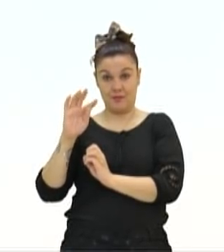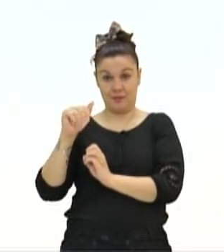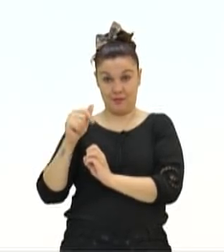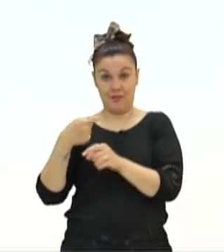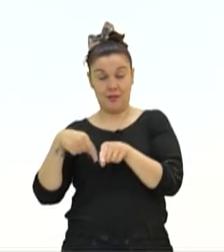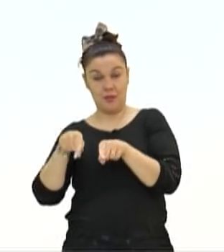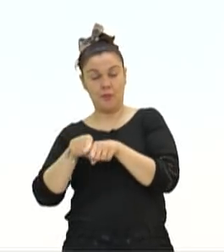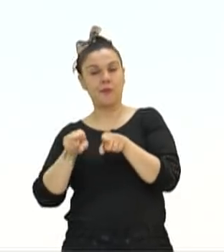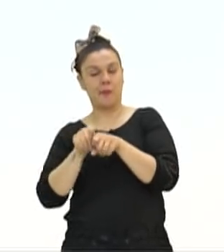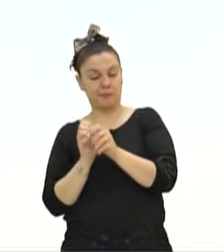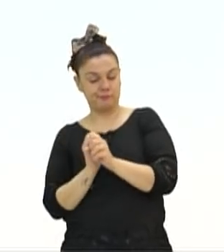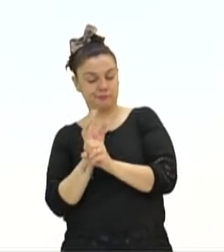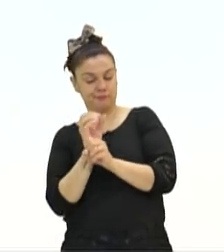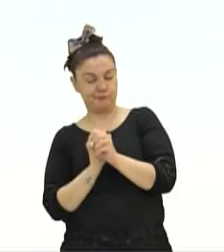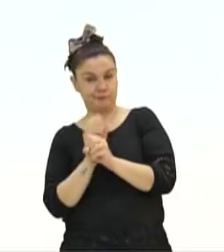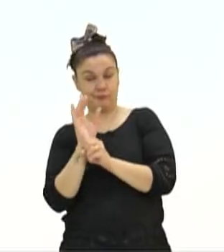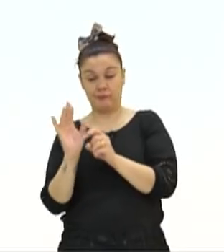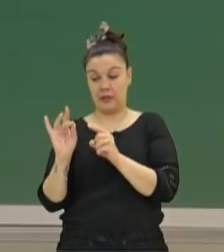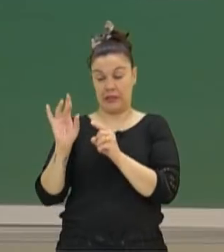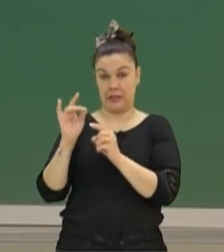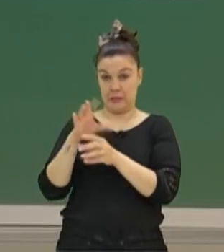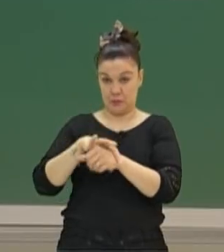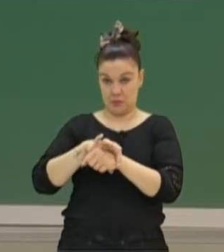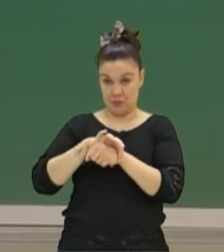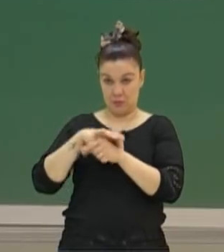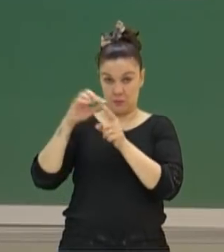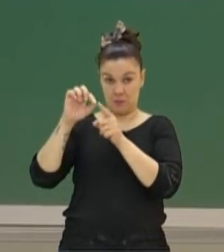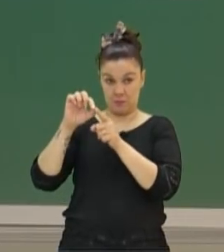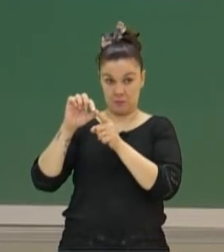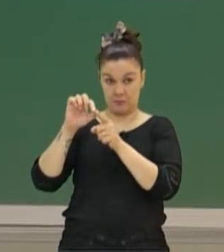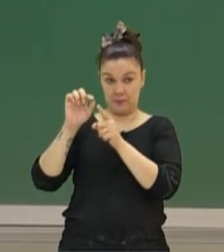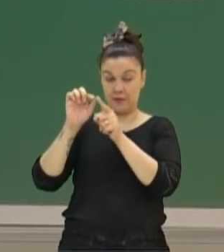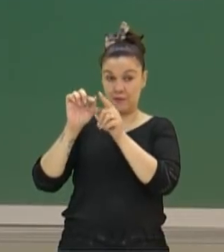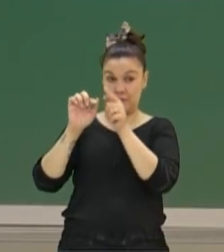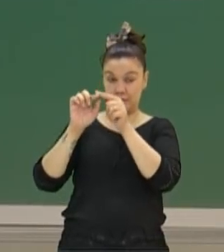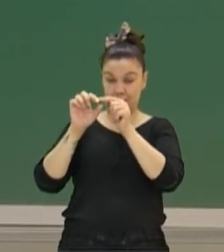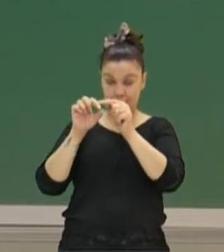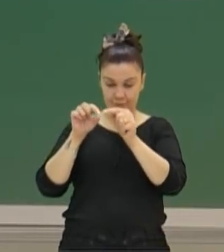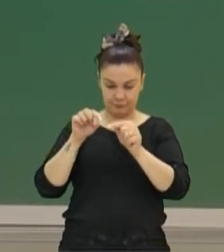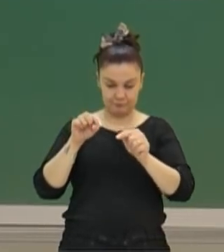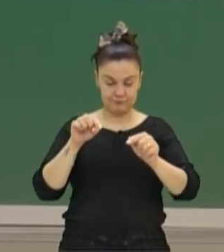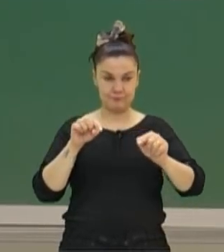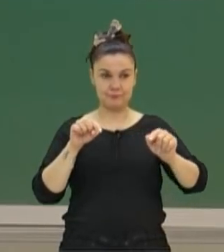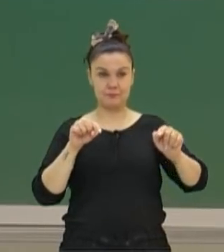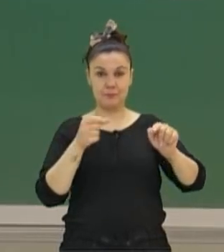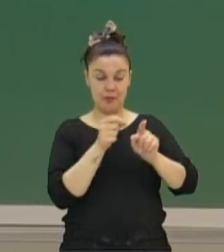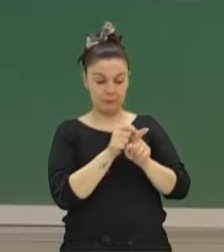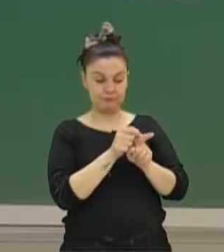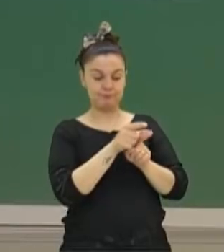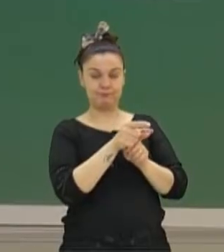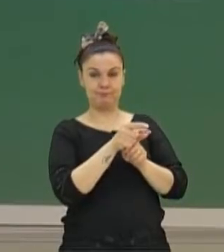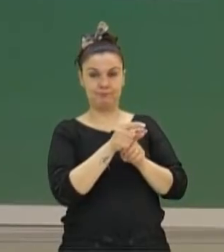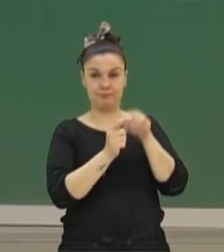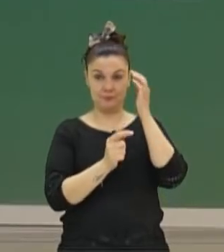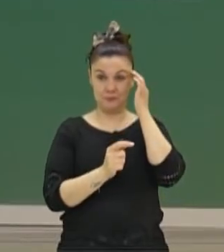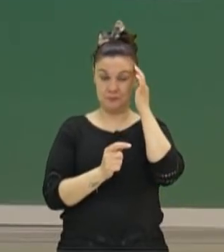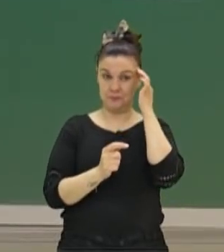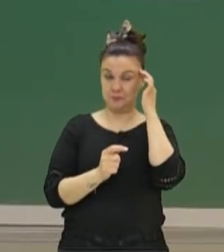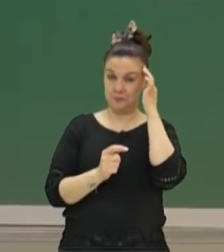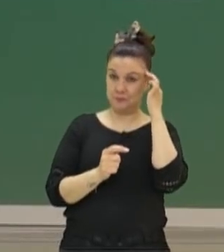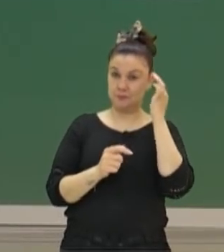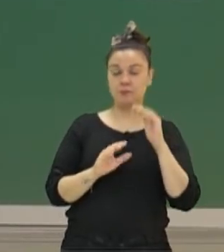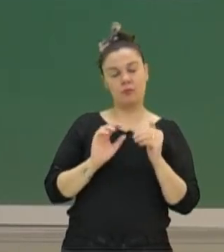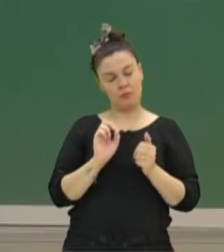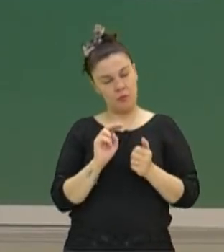onde acontece a liberação do líquido prostático e, finalmente, então, a liberação do sêmen, né,